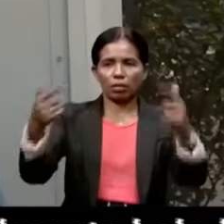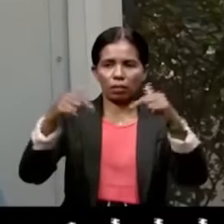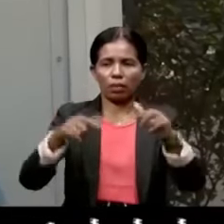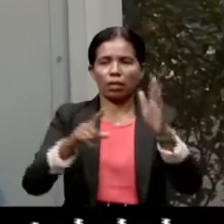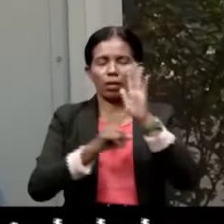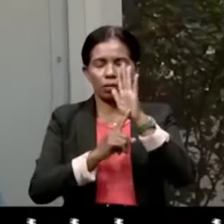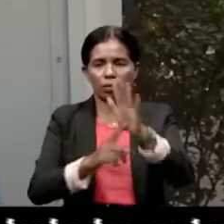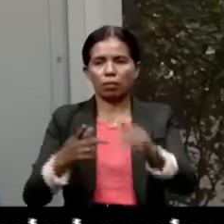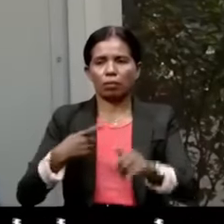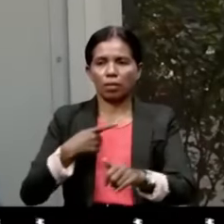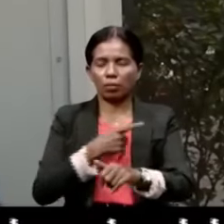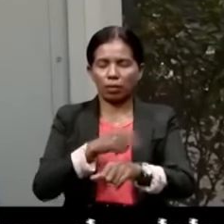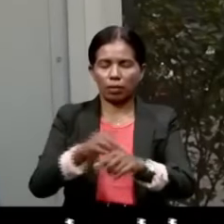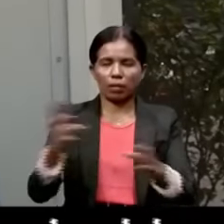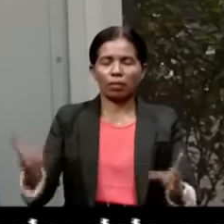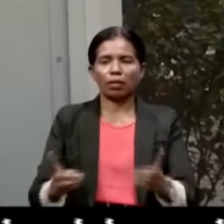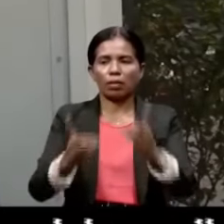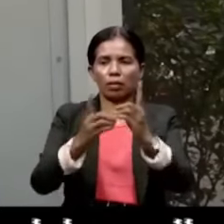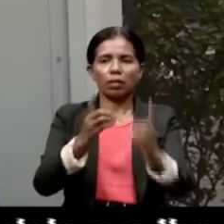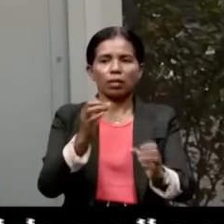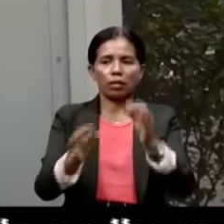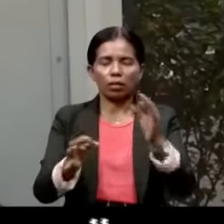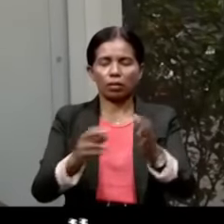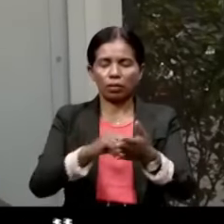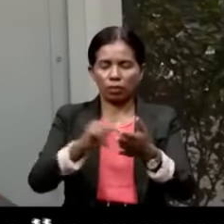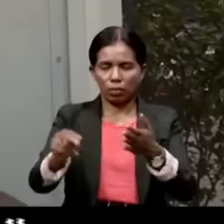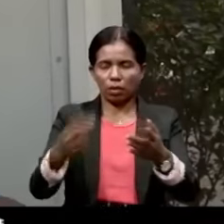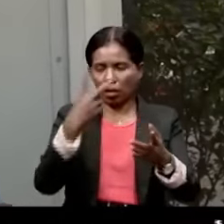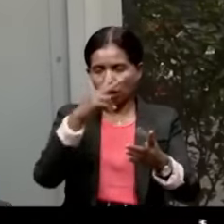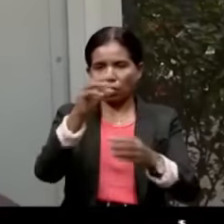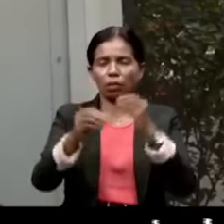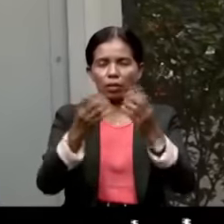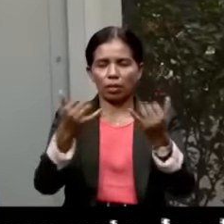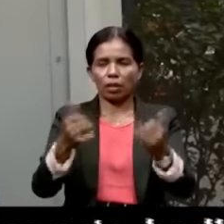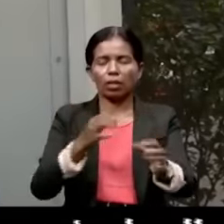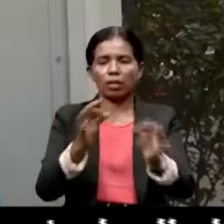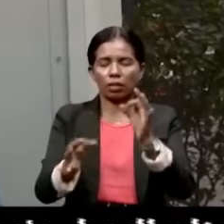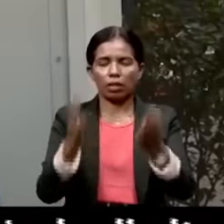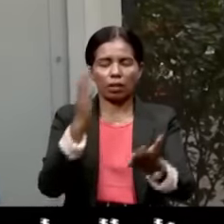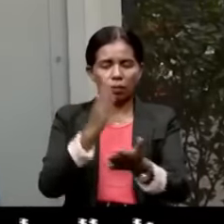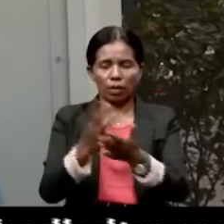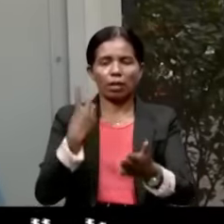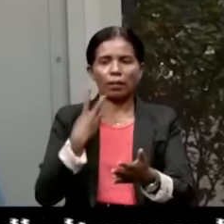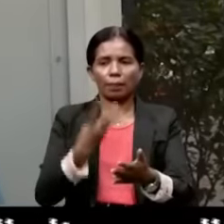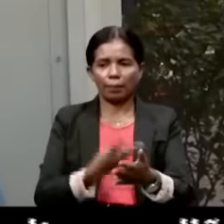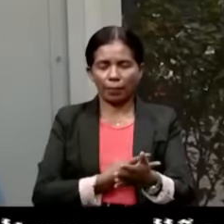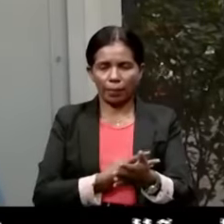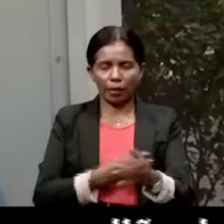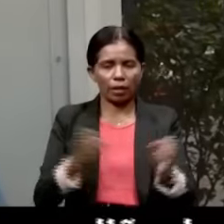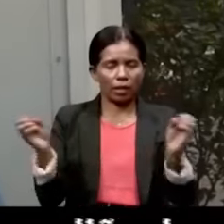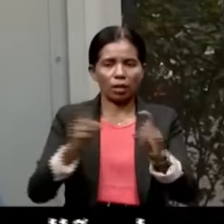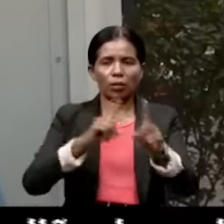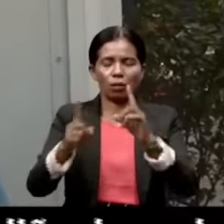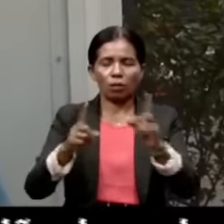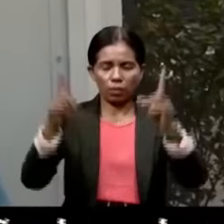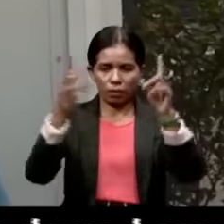to bahira parlamento ba amina asunto ne mai jamenus governo ne hare tok ba idene se kare ha para los amilos sen conocimiento ba